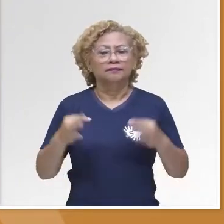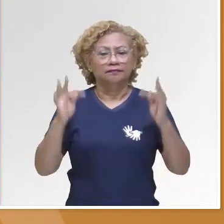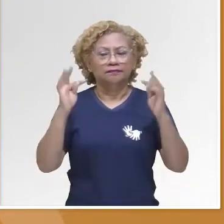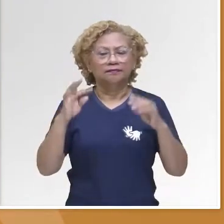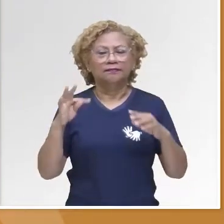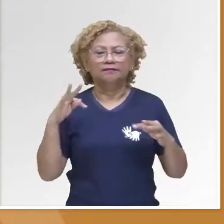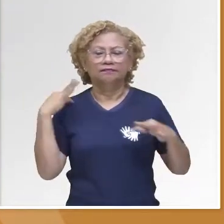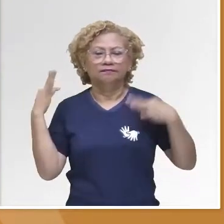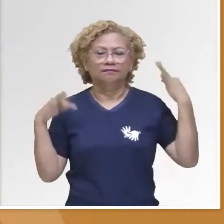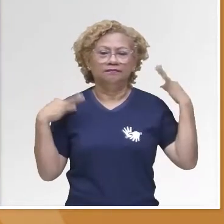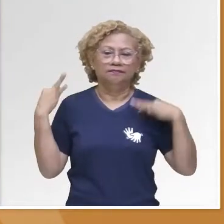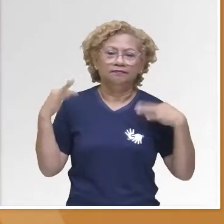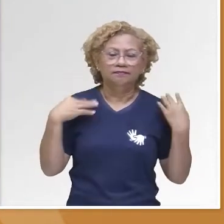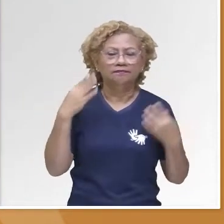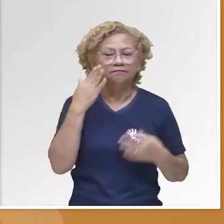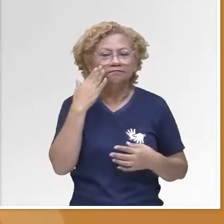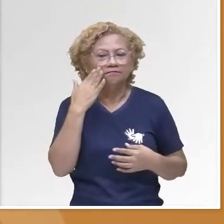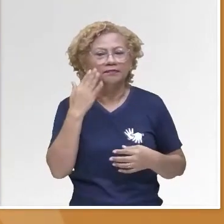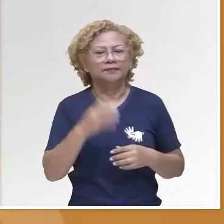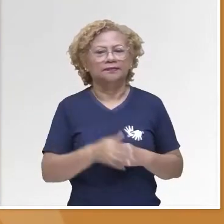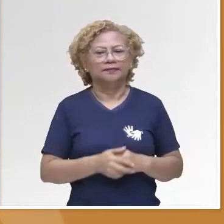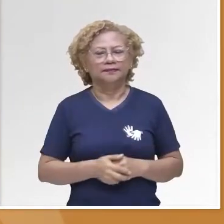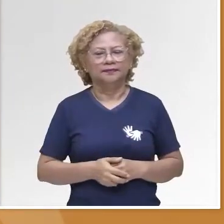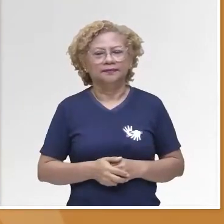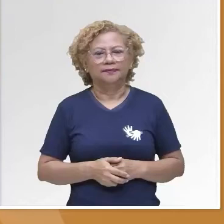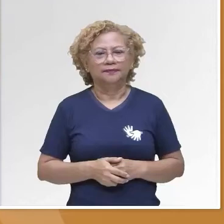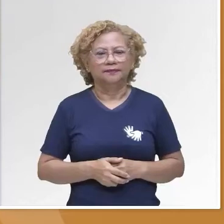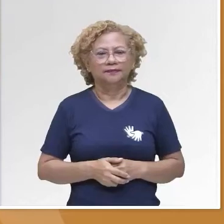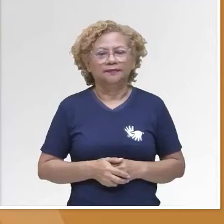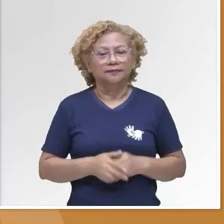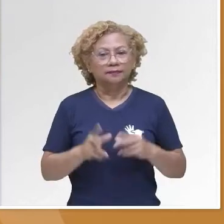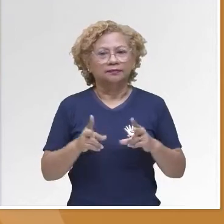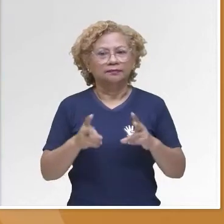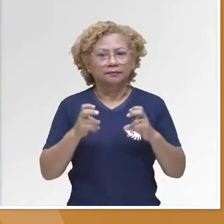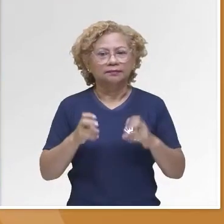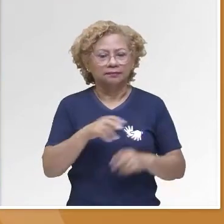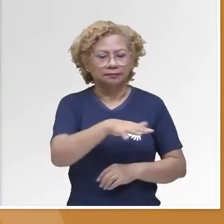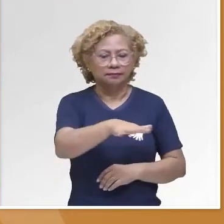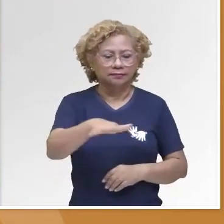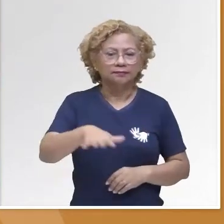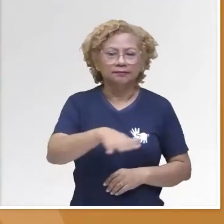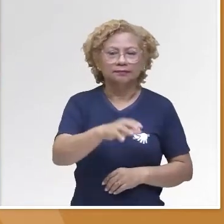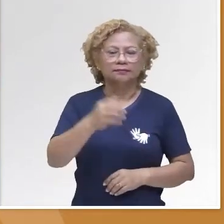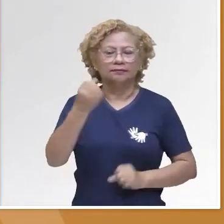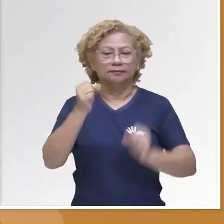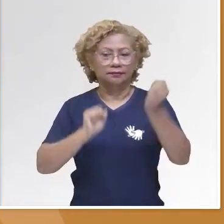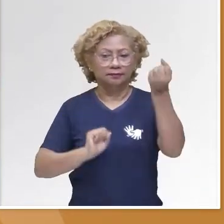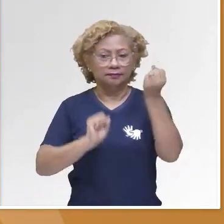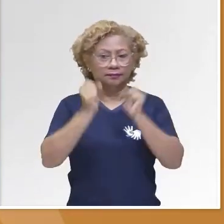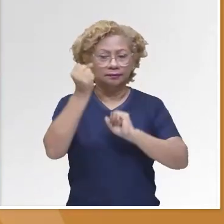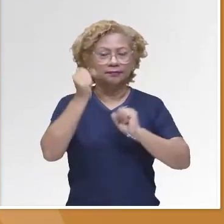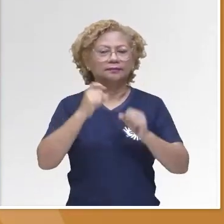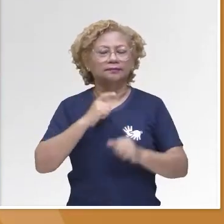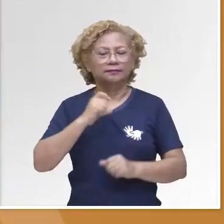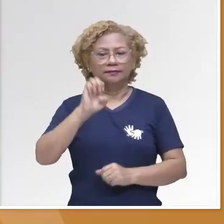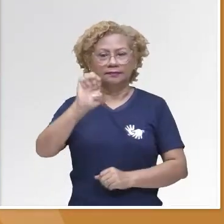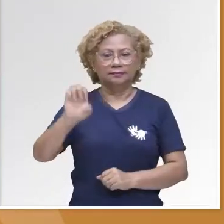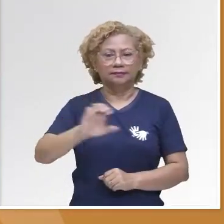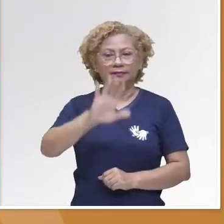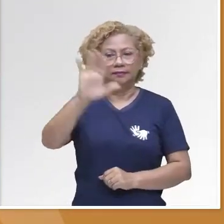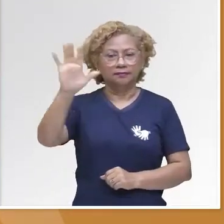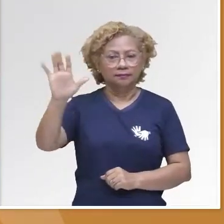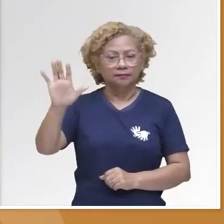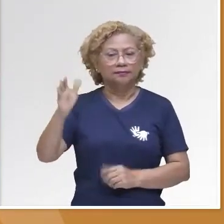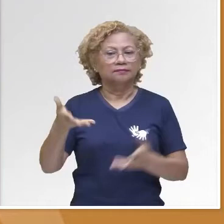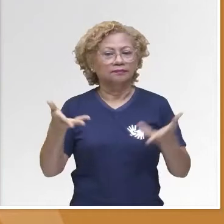japonesa. Se no primeiro momento da aula a gente verificou as áreas industriais ali da Europa, nesse segundo momento